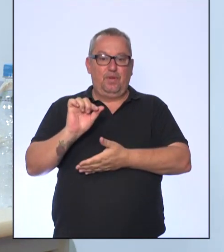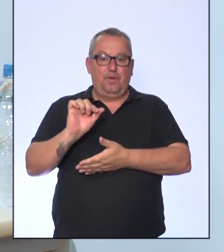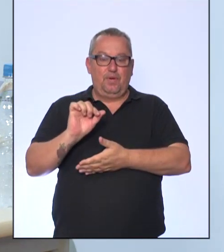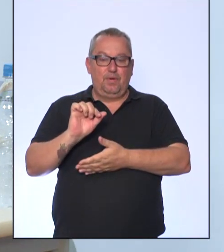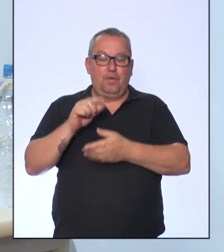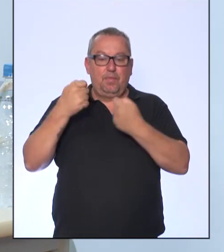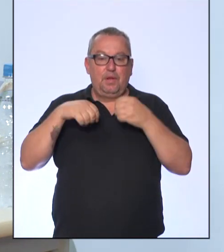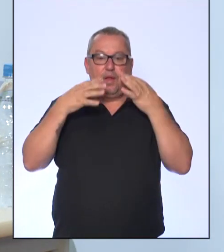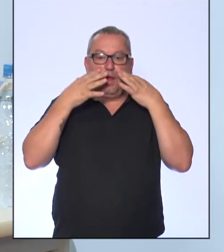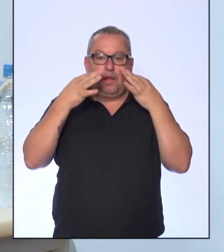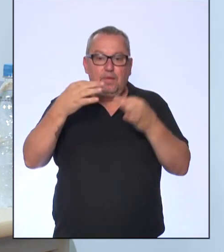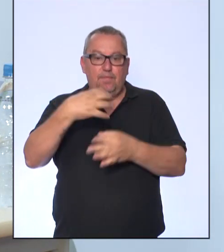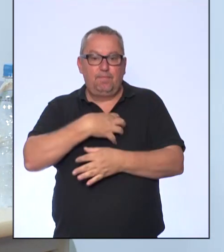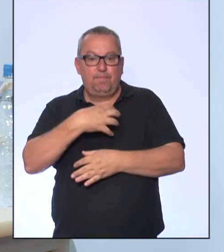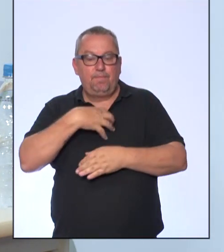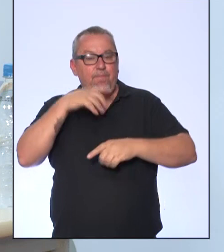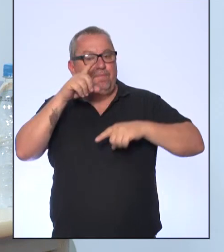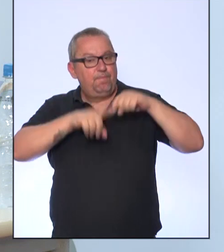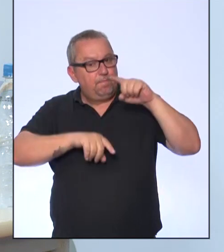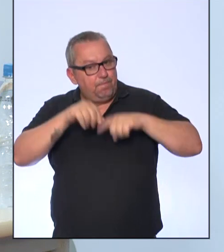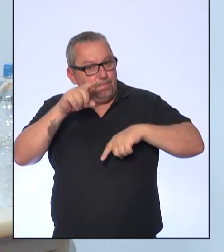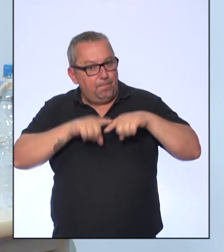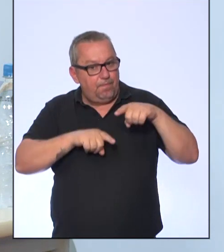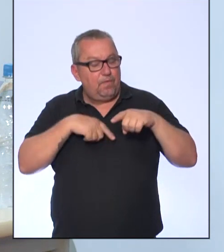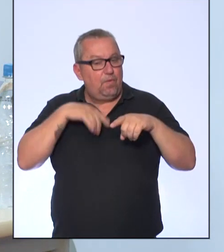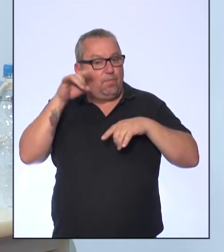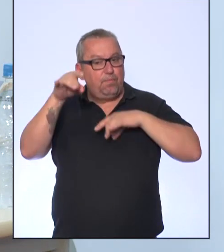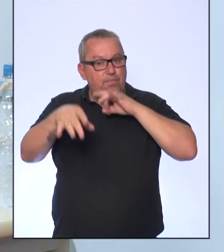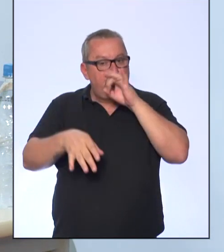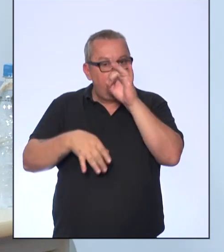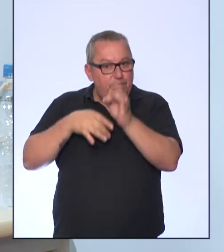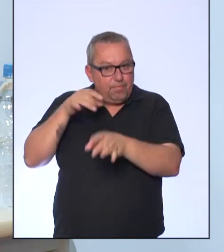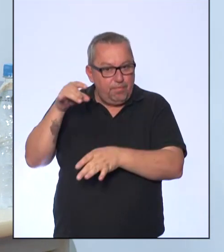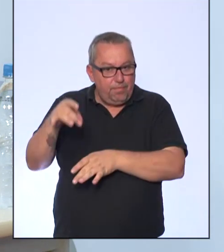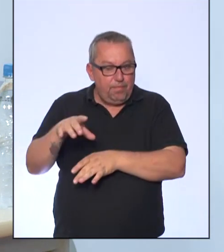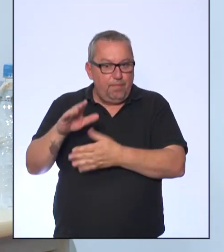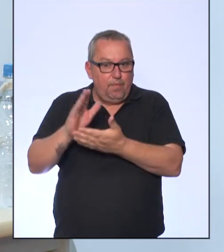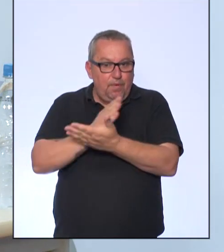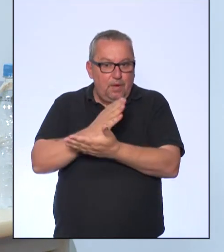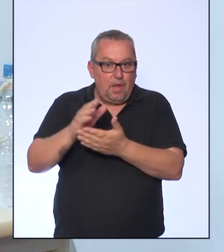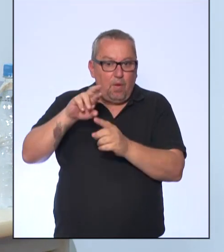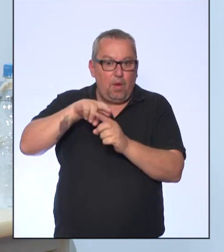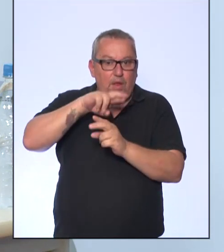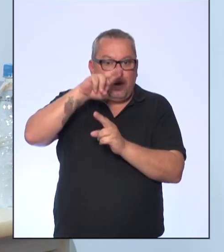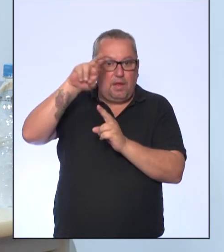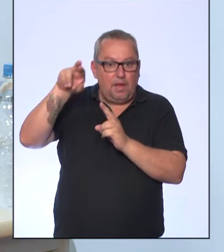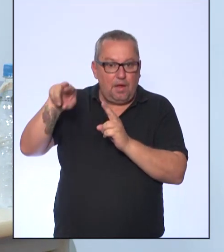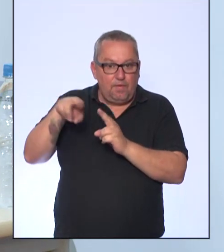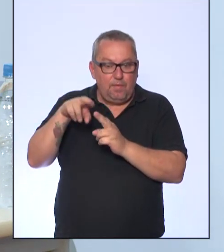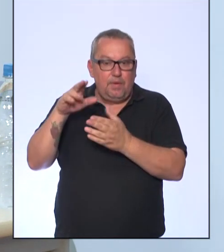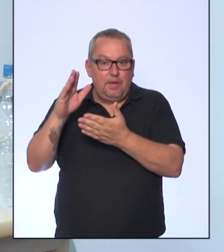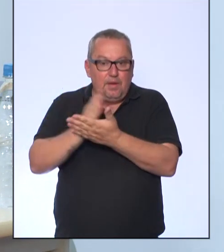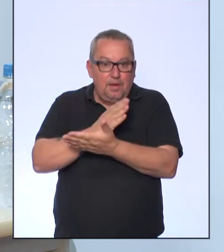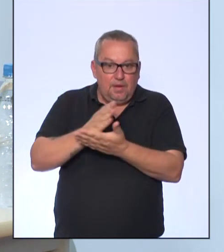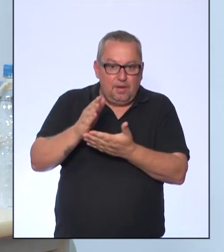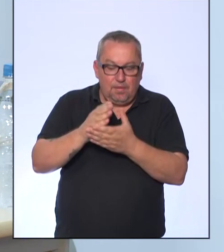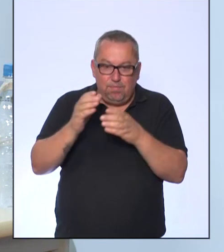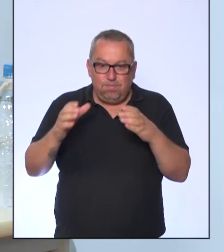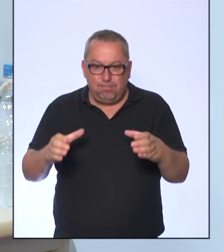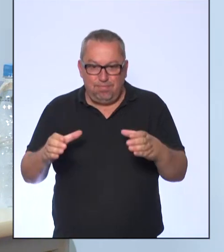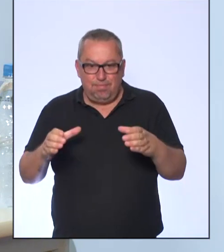ficar atento aos tipos de materiais que serão descartados. Os recicláveis devem ser embalados e